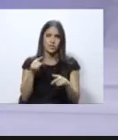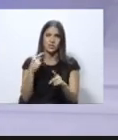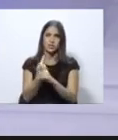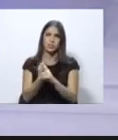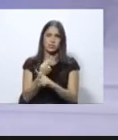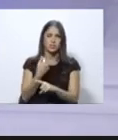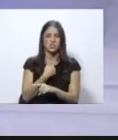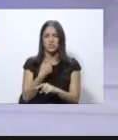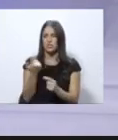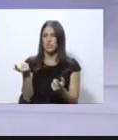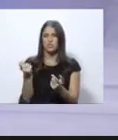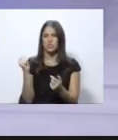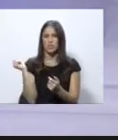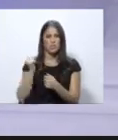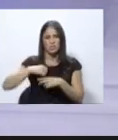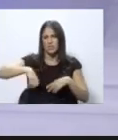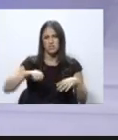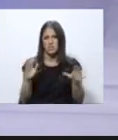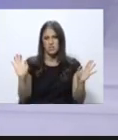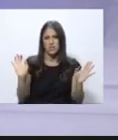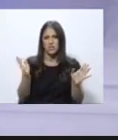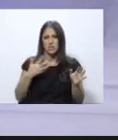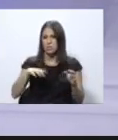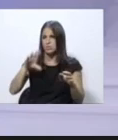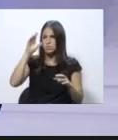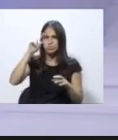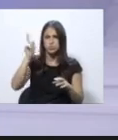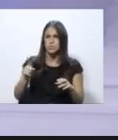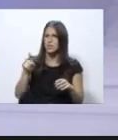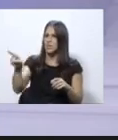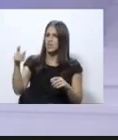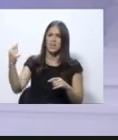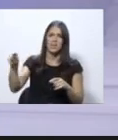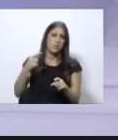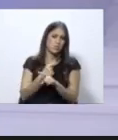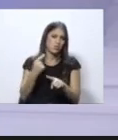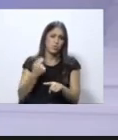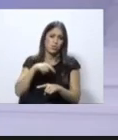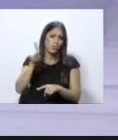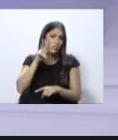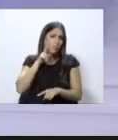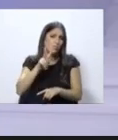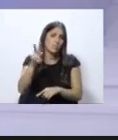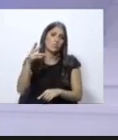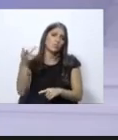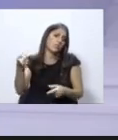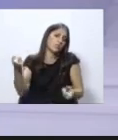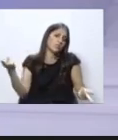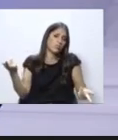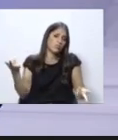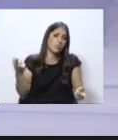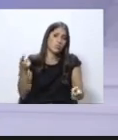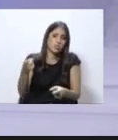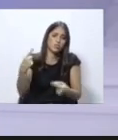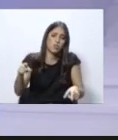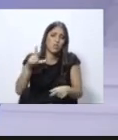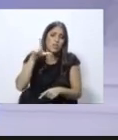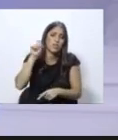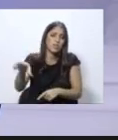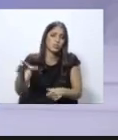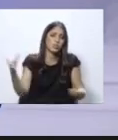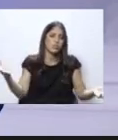lembrava da sua própria existência, porque eu não sou consumidor deste tipo de lixo televisivo, que é o que isto é. Quer